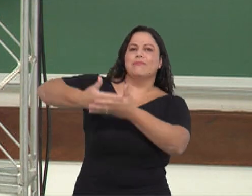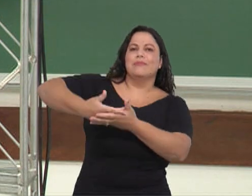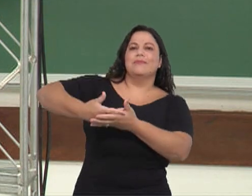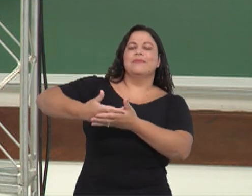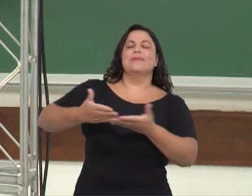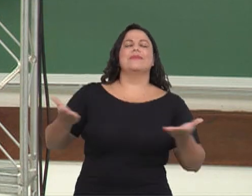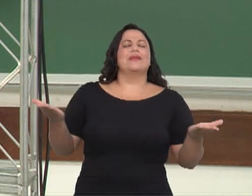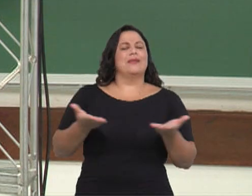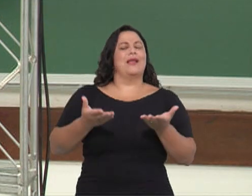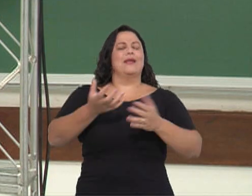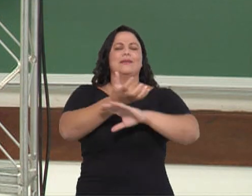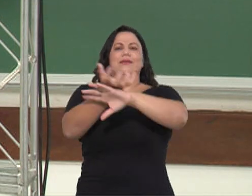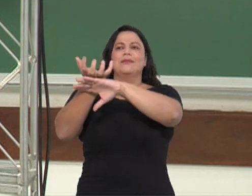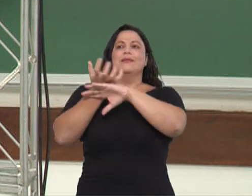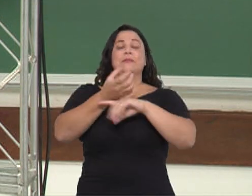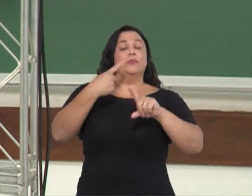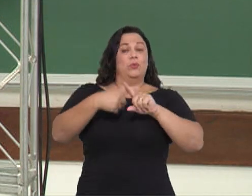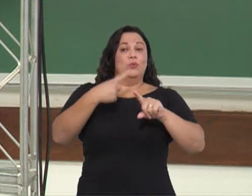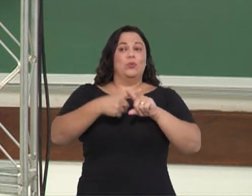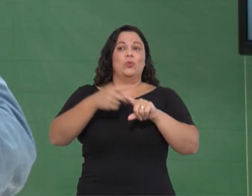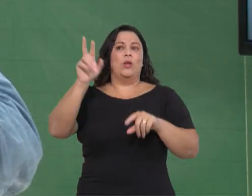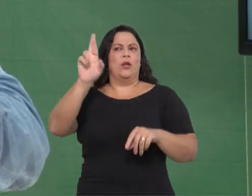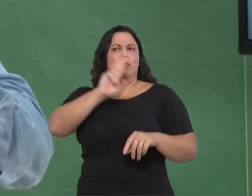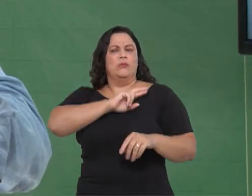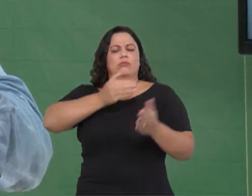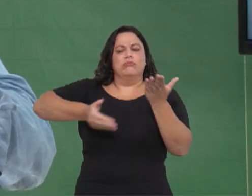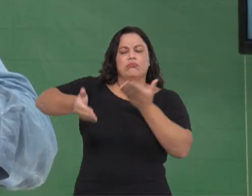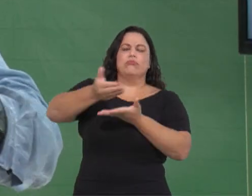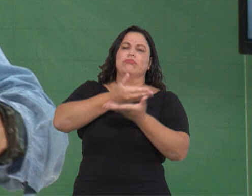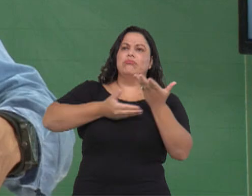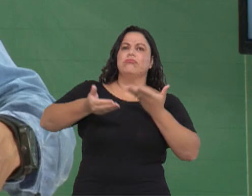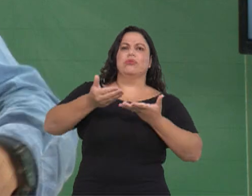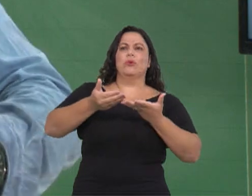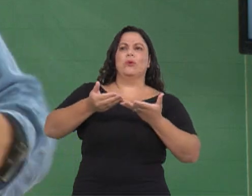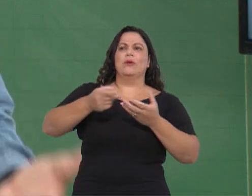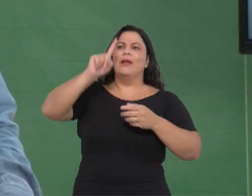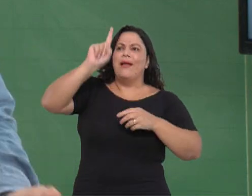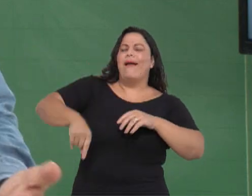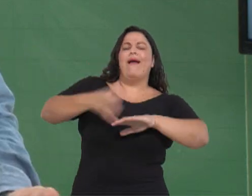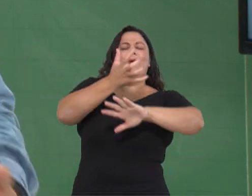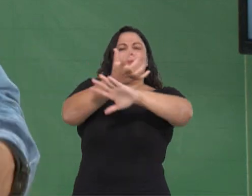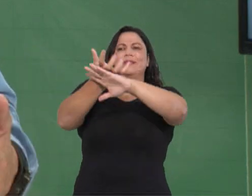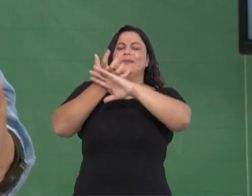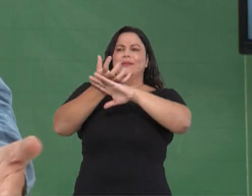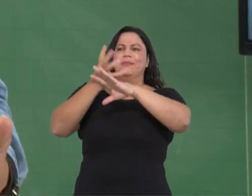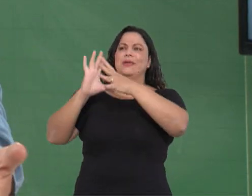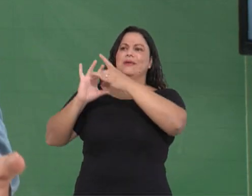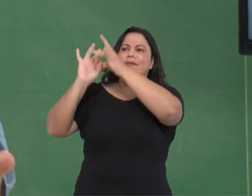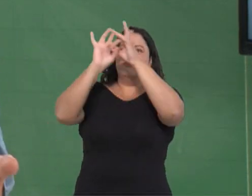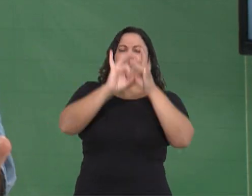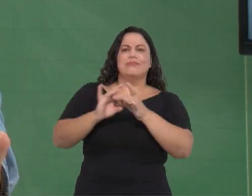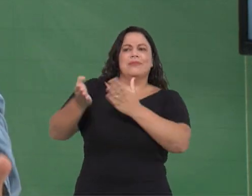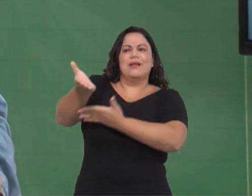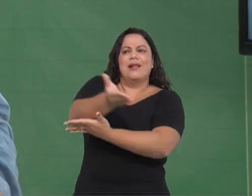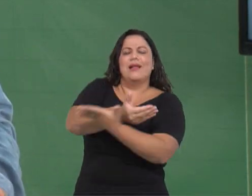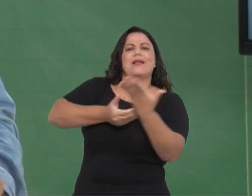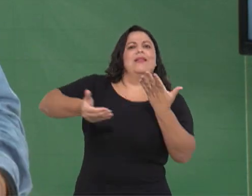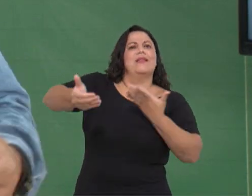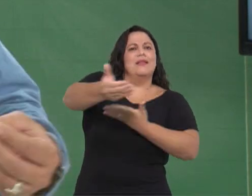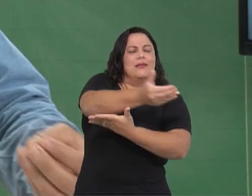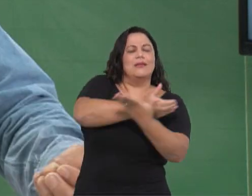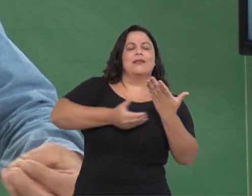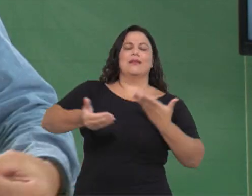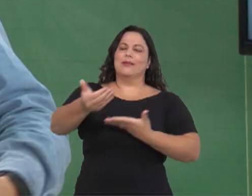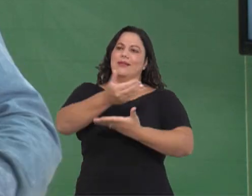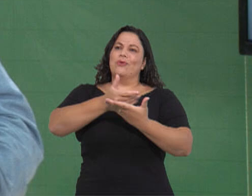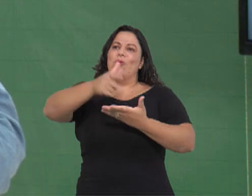disciplinas, inclusive, porque o ensino religioso é uma disciplina muito que relaciona com as outras, ela é interdisciplinar.